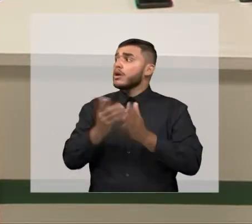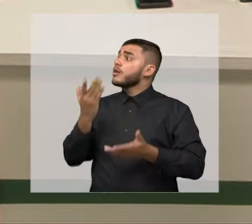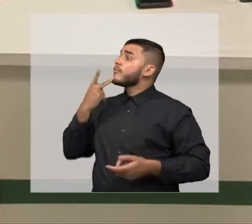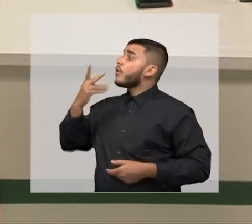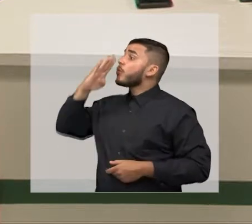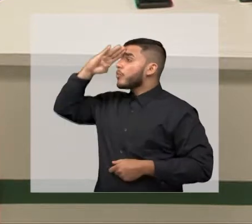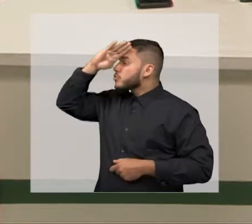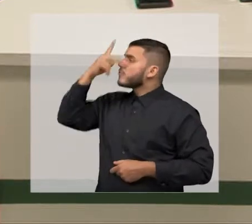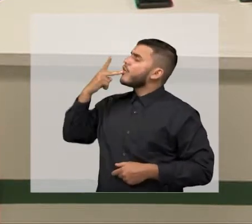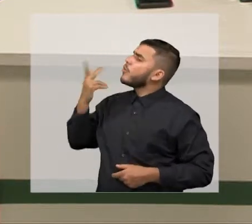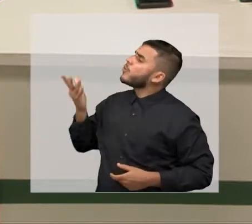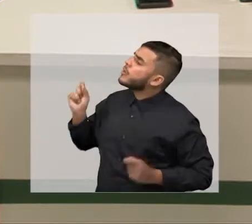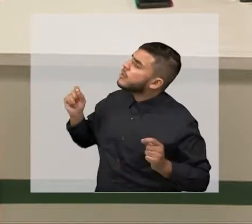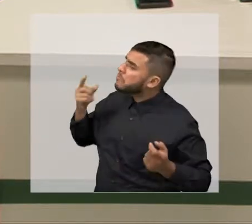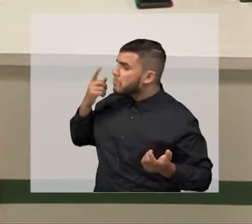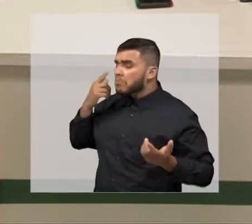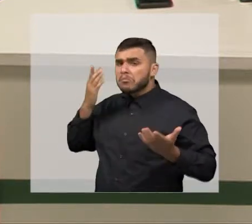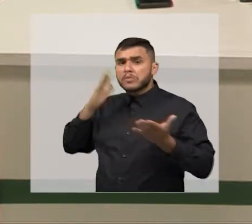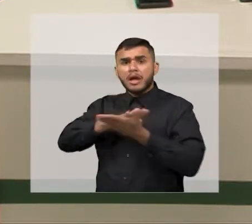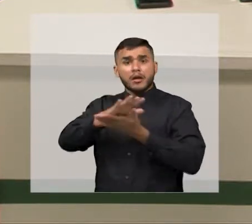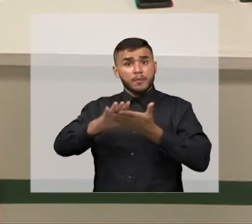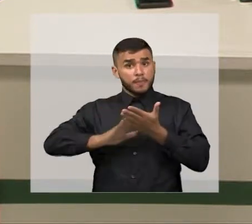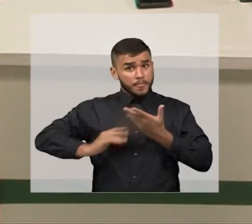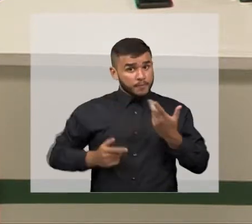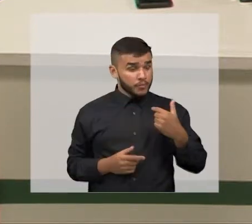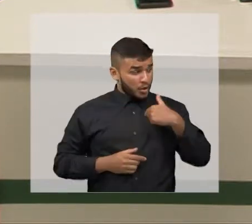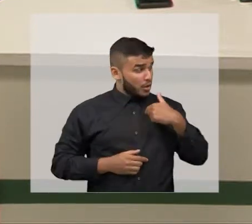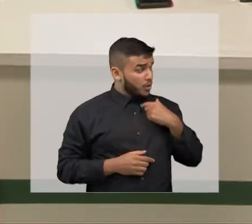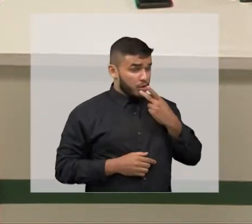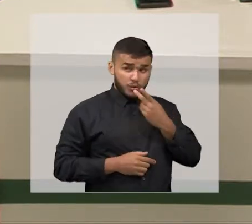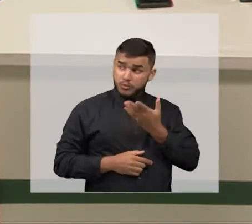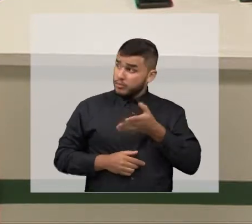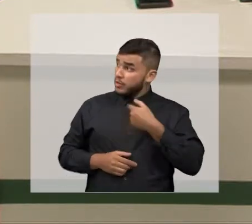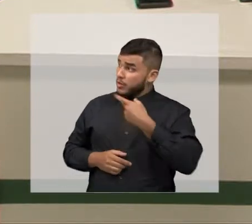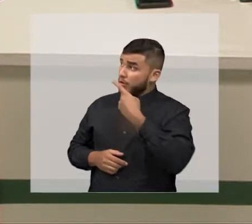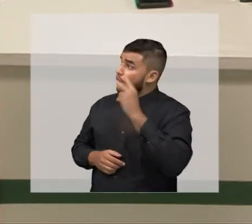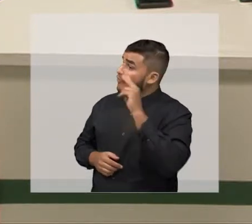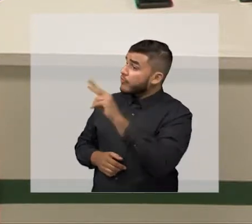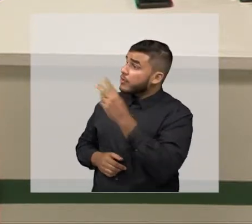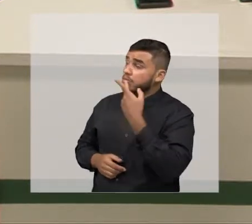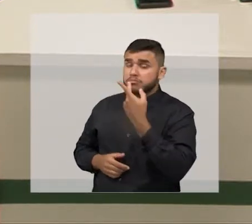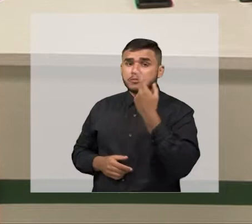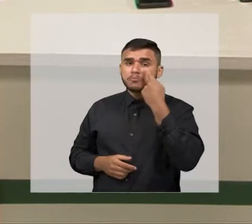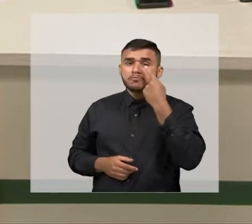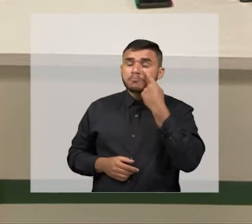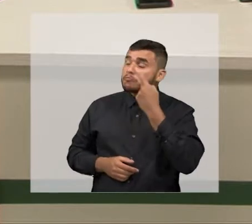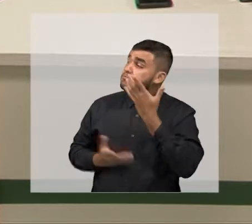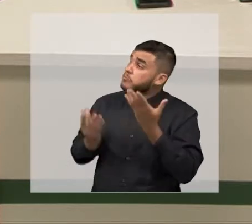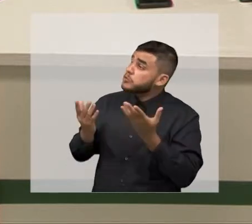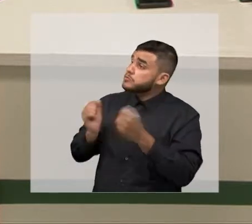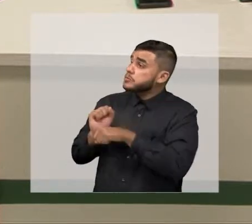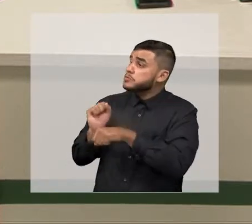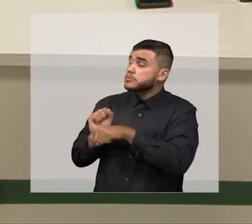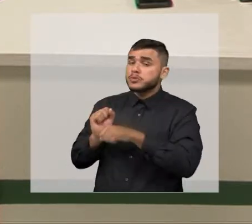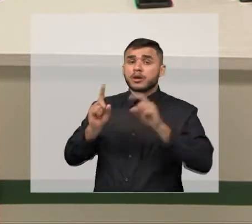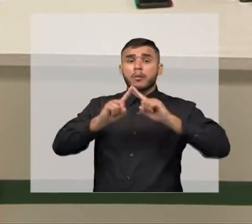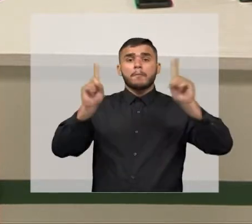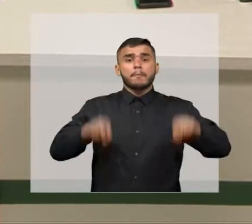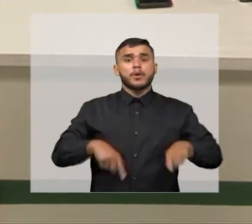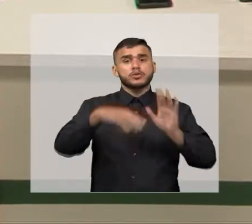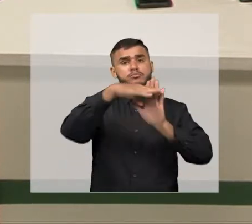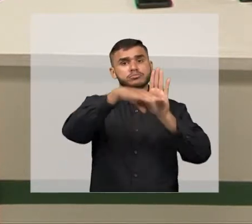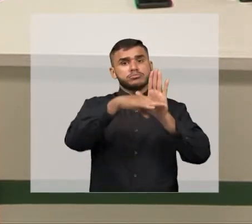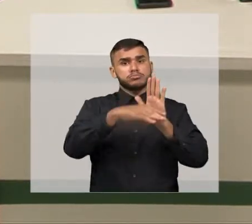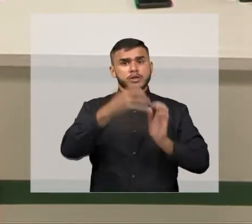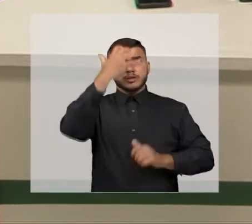boca do Bolsonaro sobre isso? Eu não ouvi, e olha que eu sou uma pessoa que acompanha. Desde o tempo da campanha que a gente espera um plano, né? Sim, um